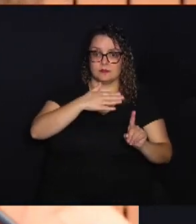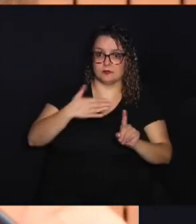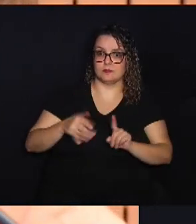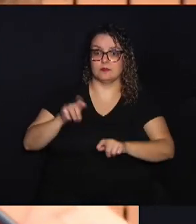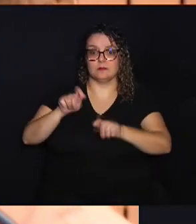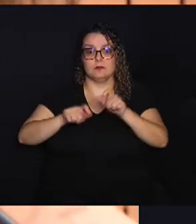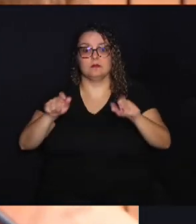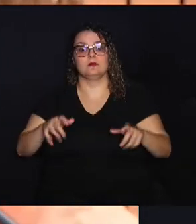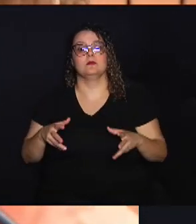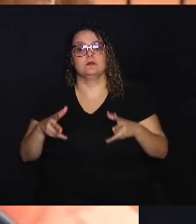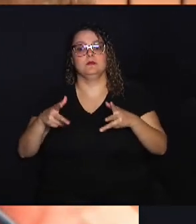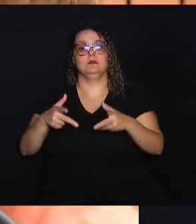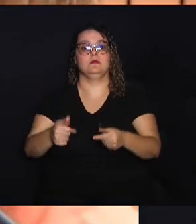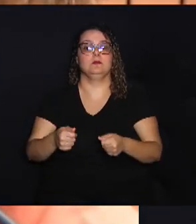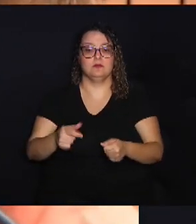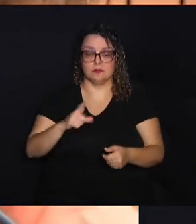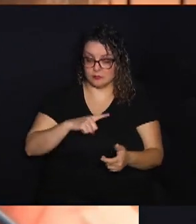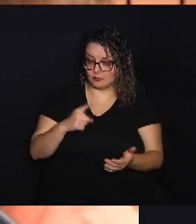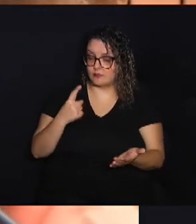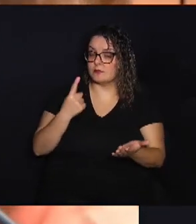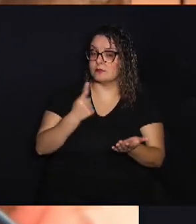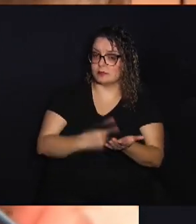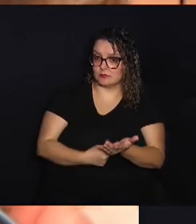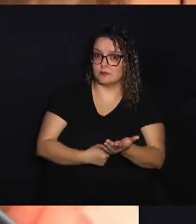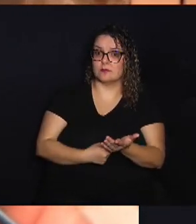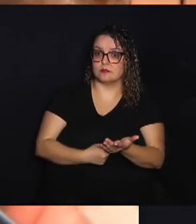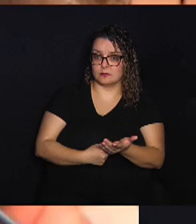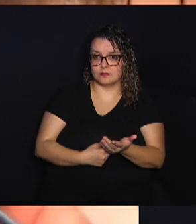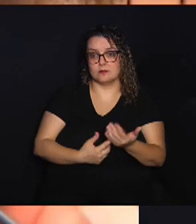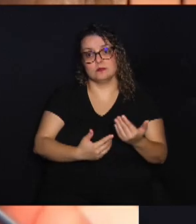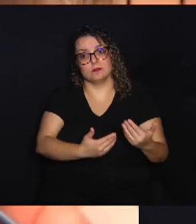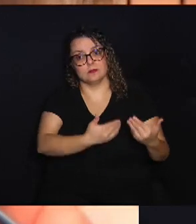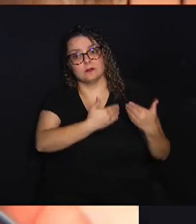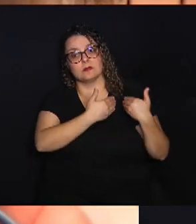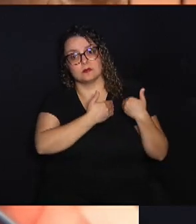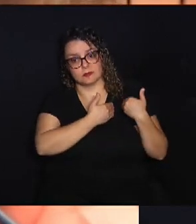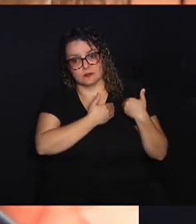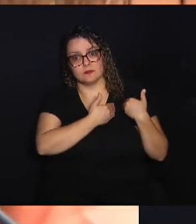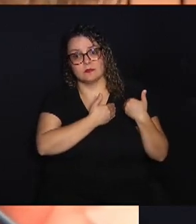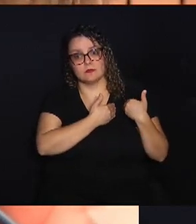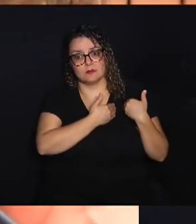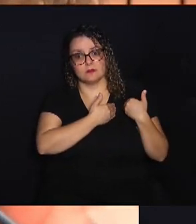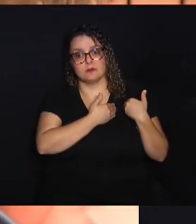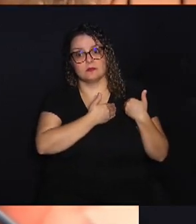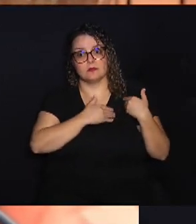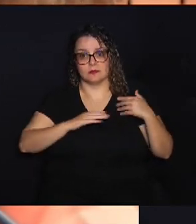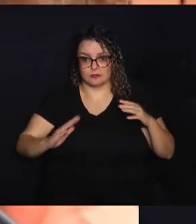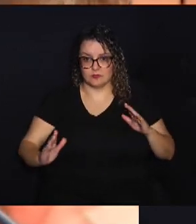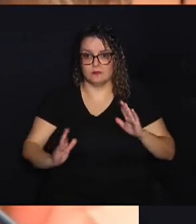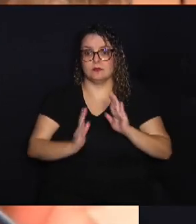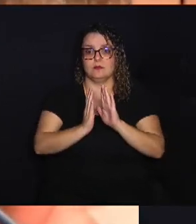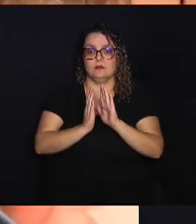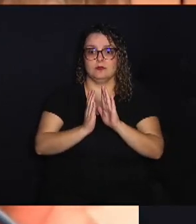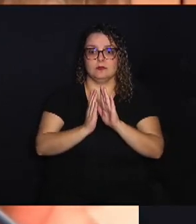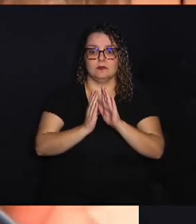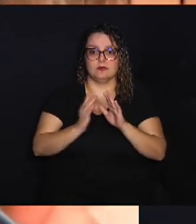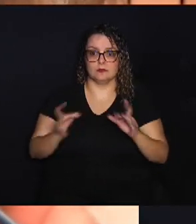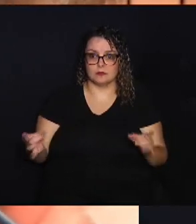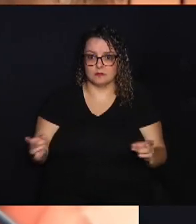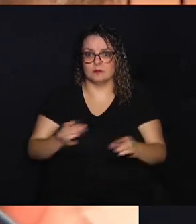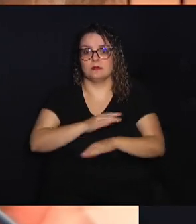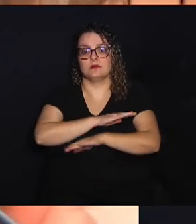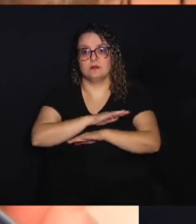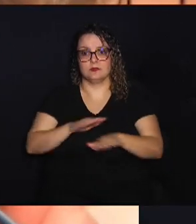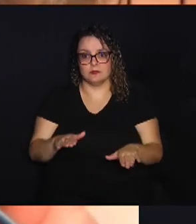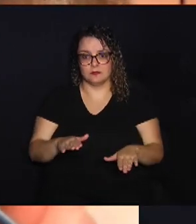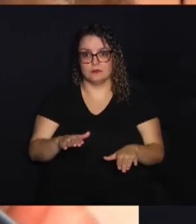as pessoas que têm esse compromisso e essa responsabilidade de enfrentar, de combater